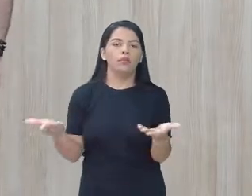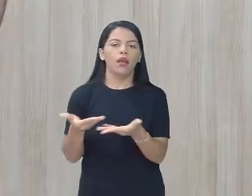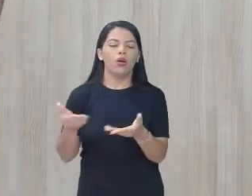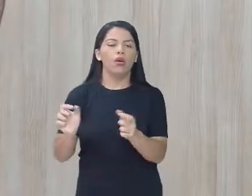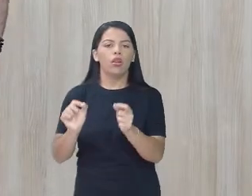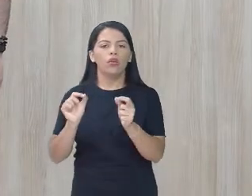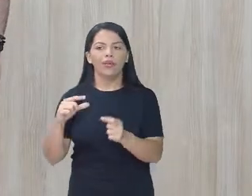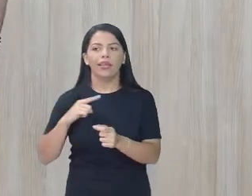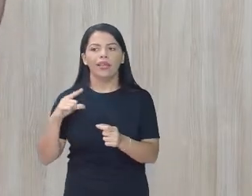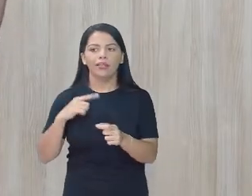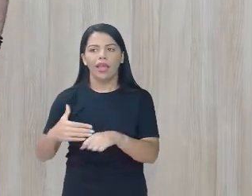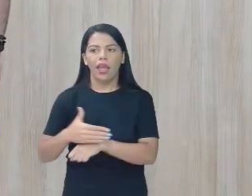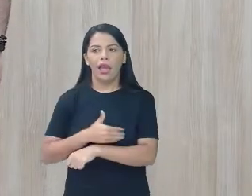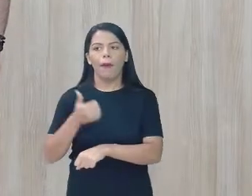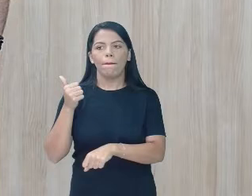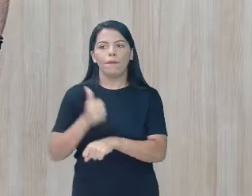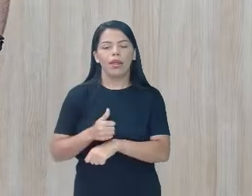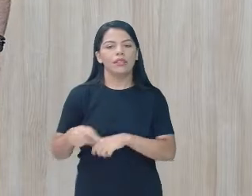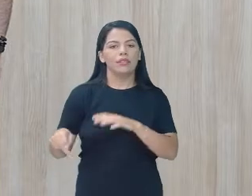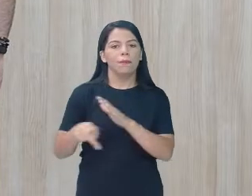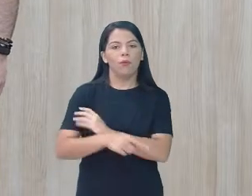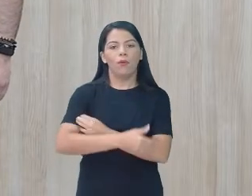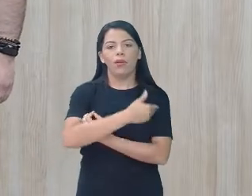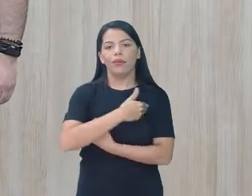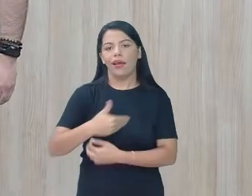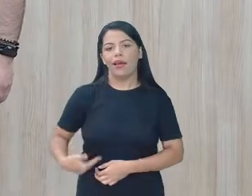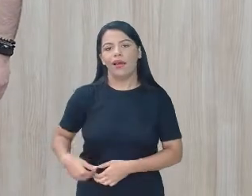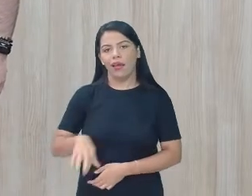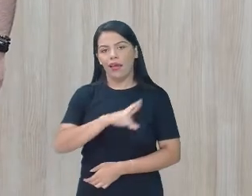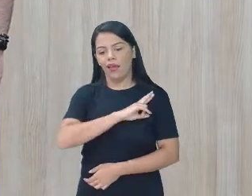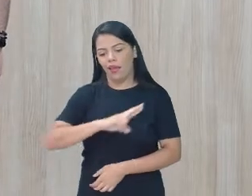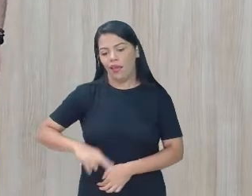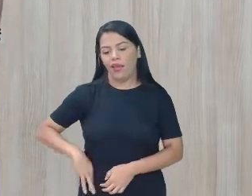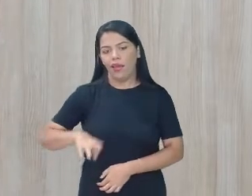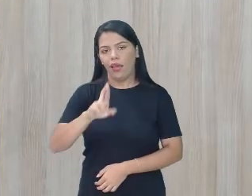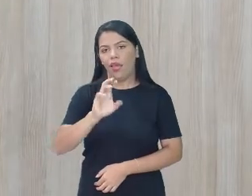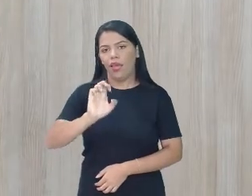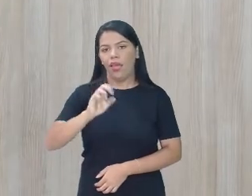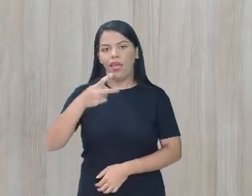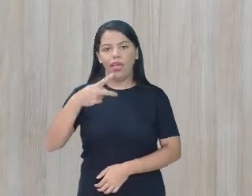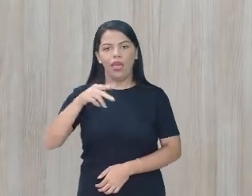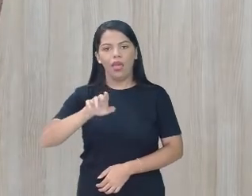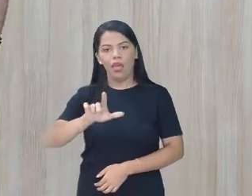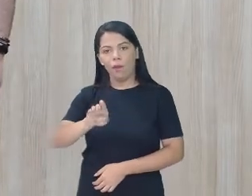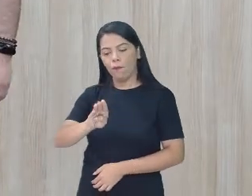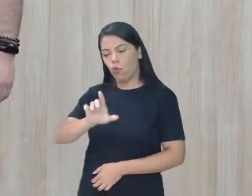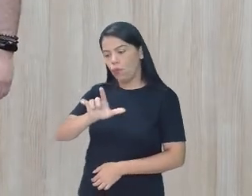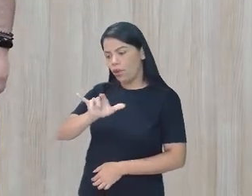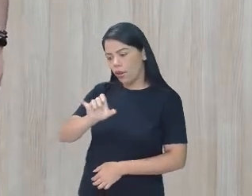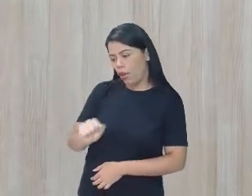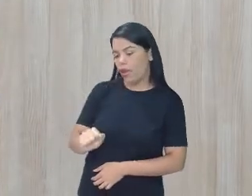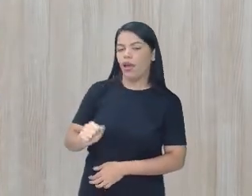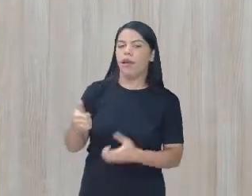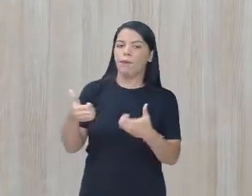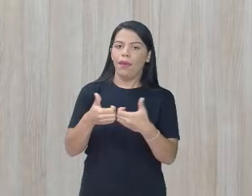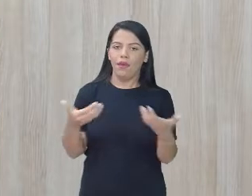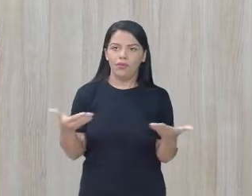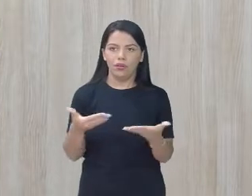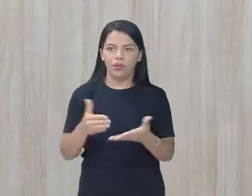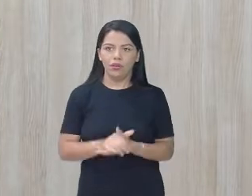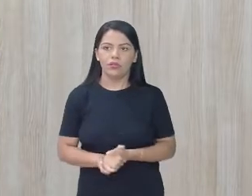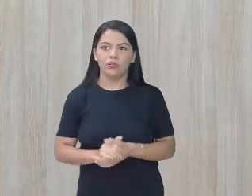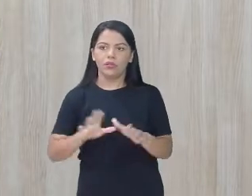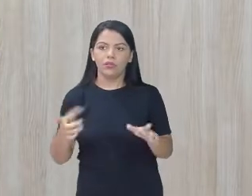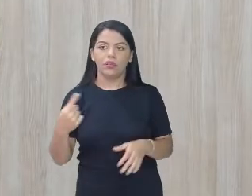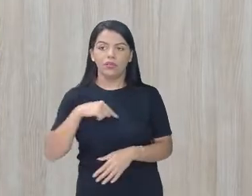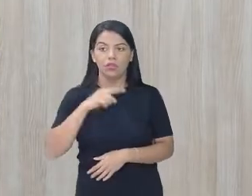se encontra a Praça da República, né, que é outro projeto aqui, ó, do Burle Marx, né? Então, na Praça da República, a gente